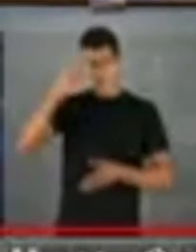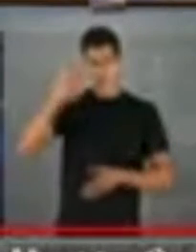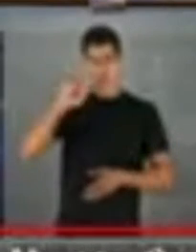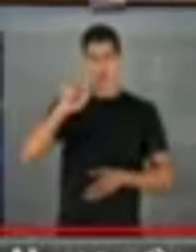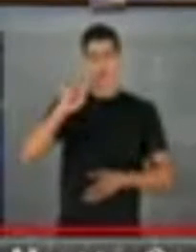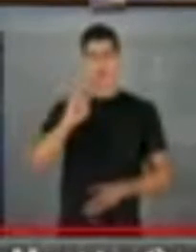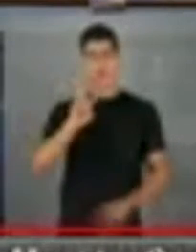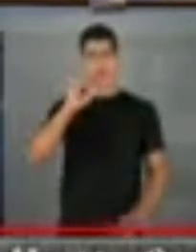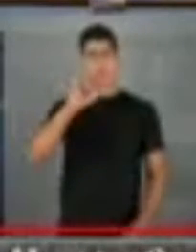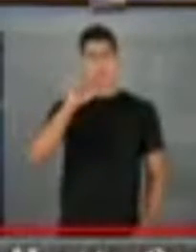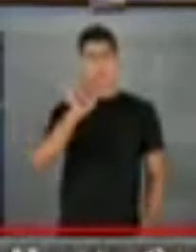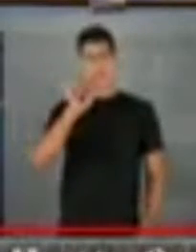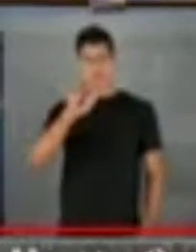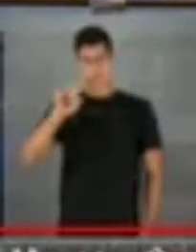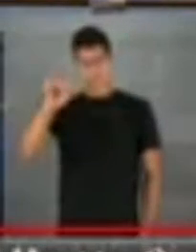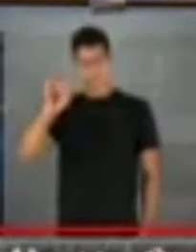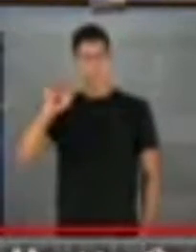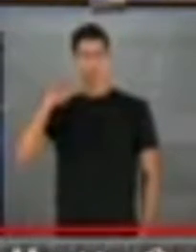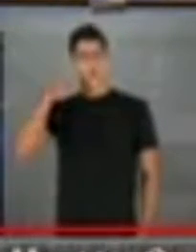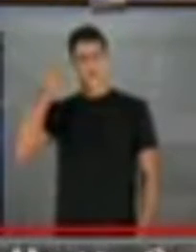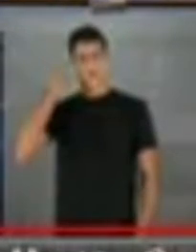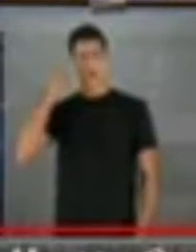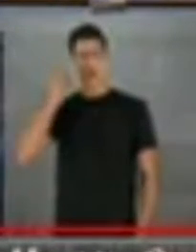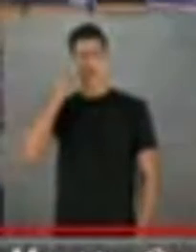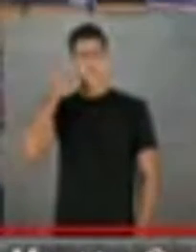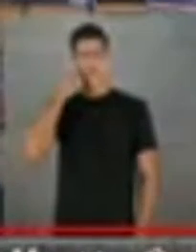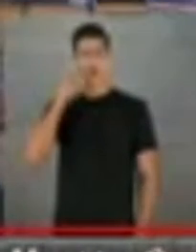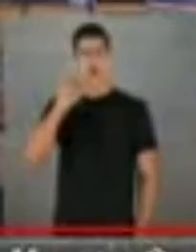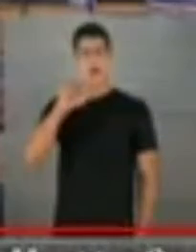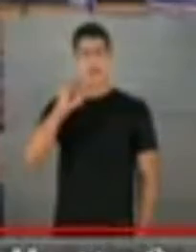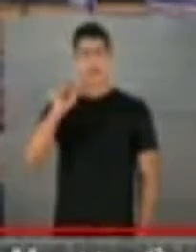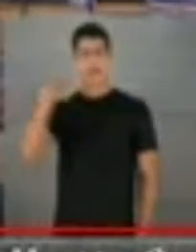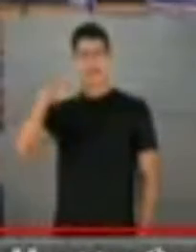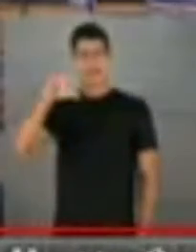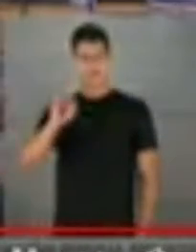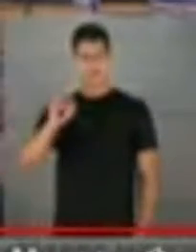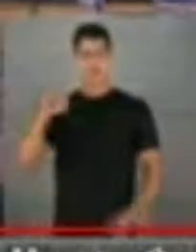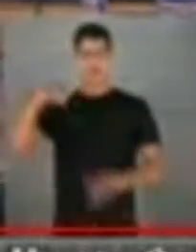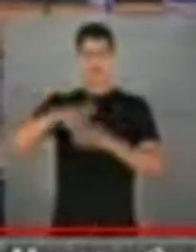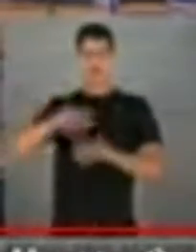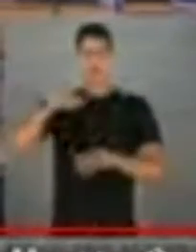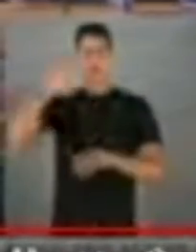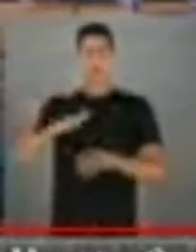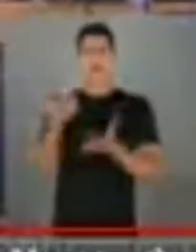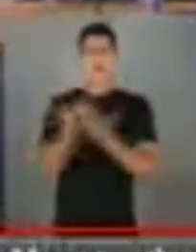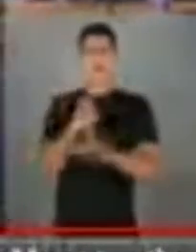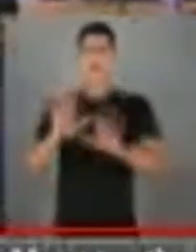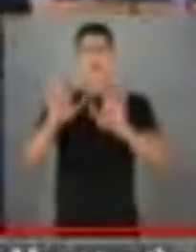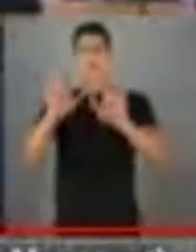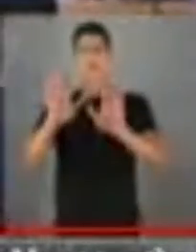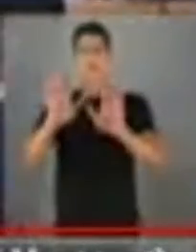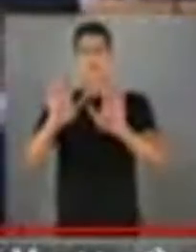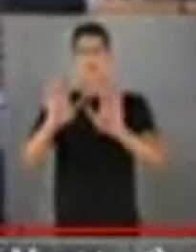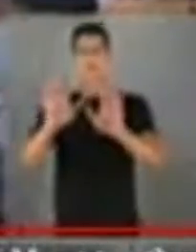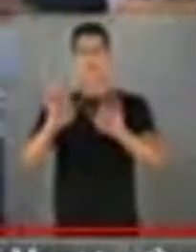Wizard Martins, do senador Alessandro Vieira. Em votação, aqueles que aprovam permaneçam como estão.